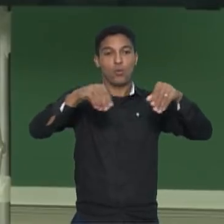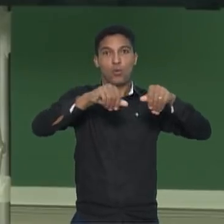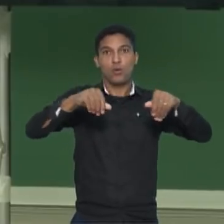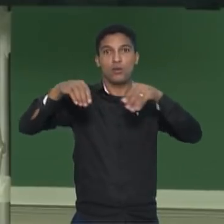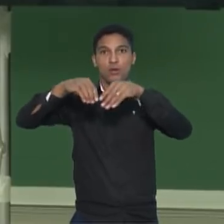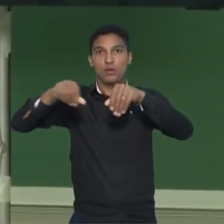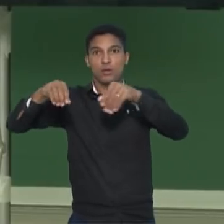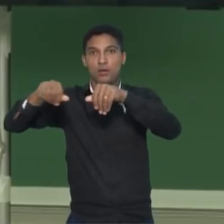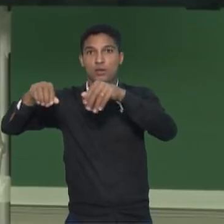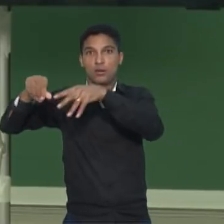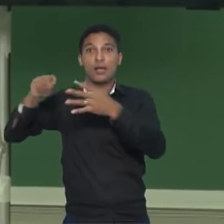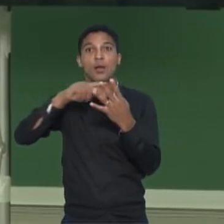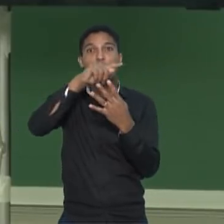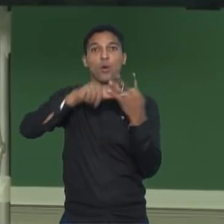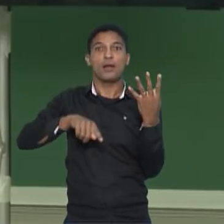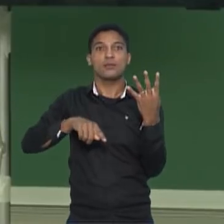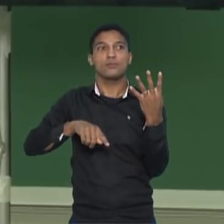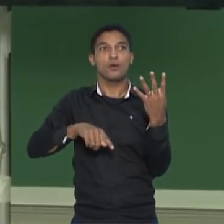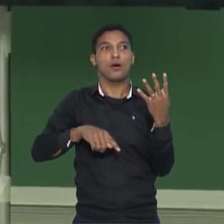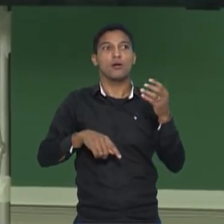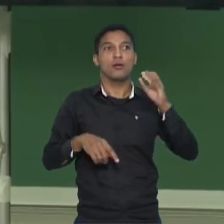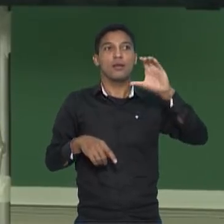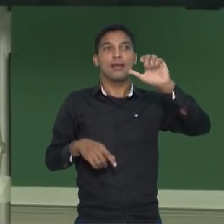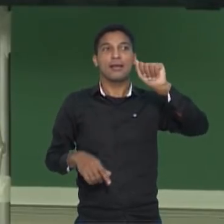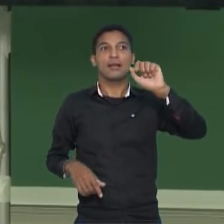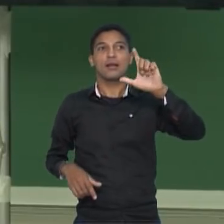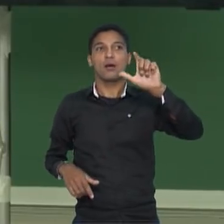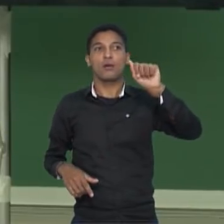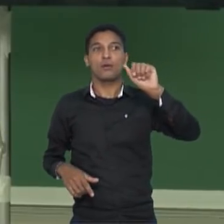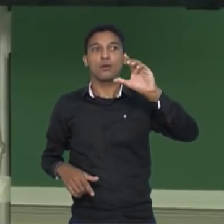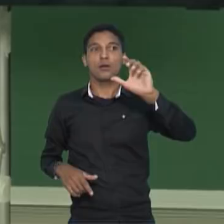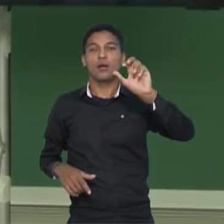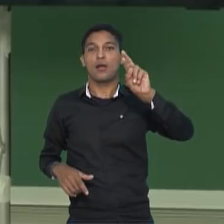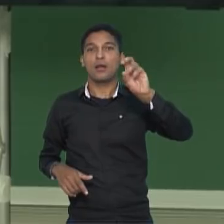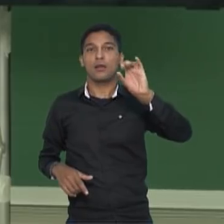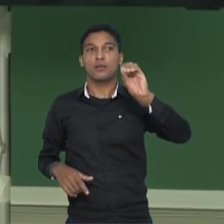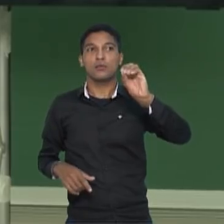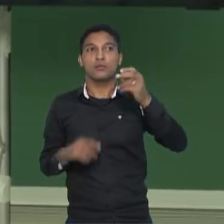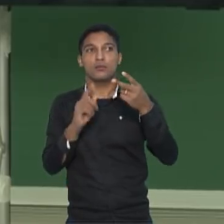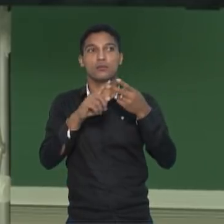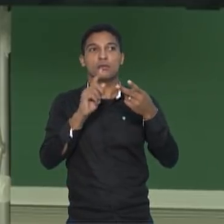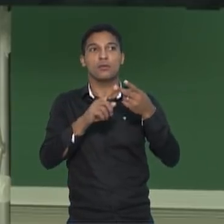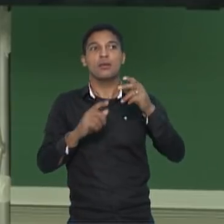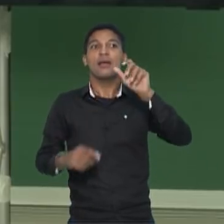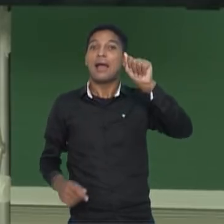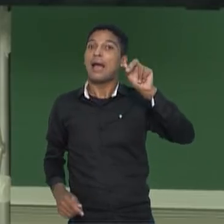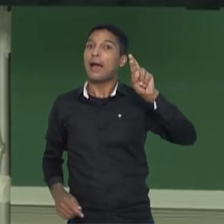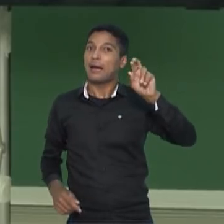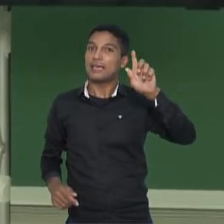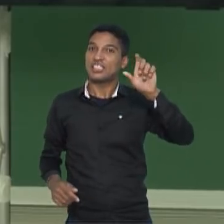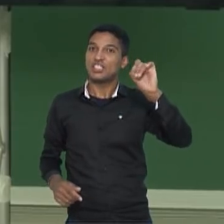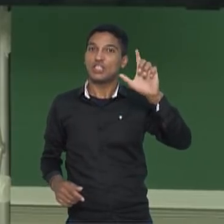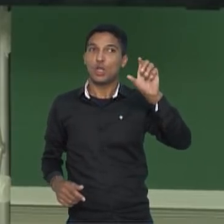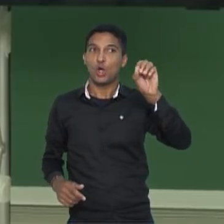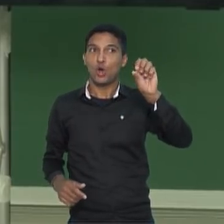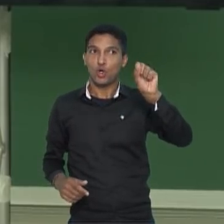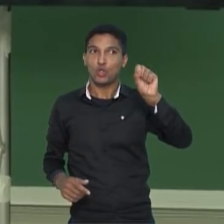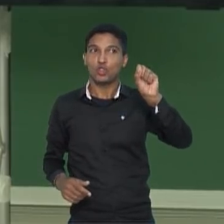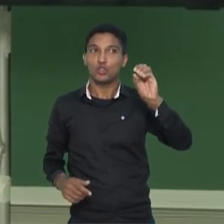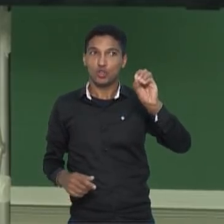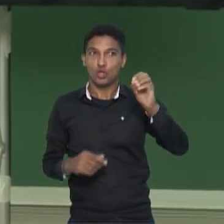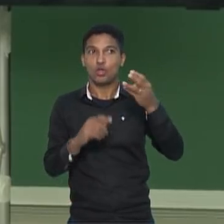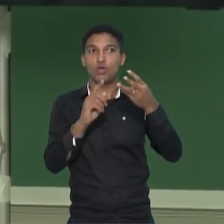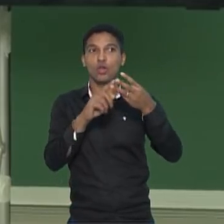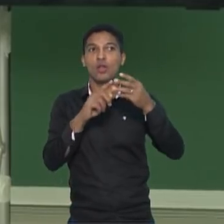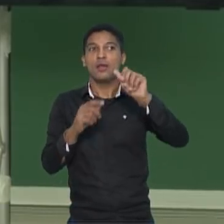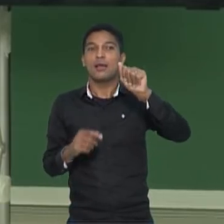argiloso, arenoso e humoso. Para cada solo, vamos ver a explicação e, consecutivamente,